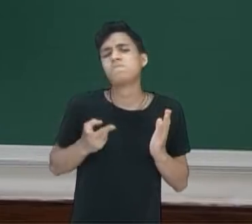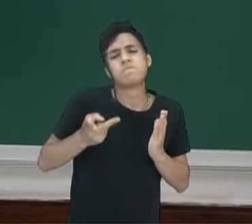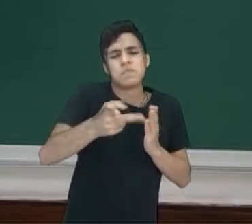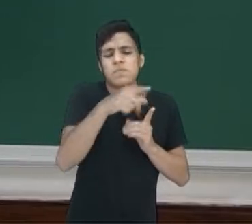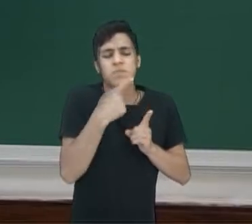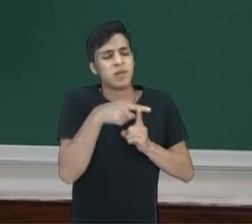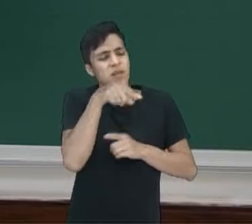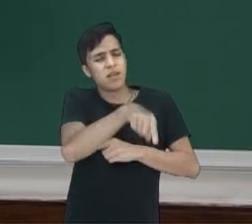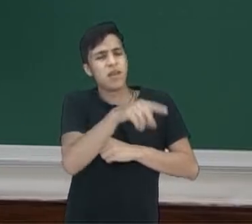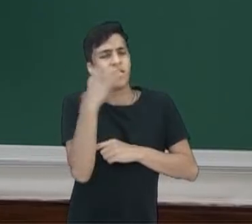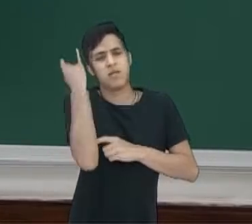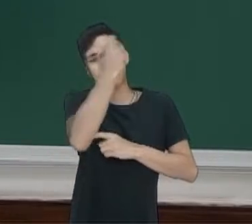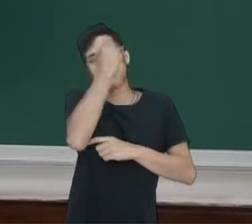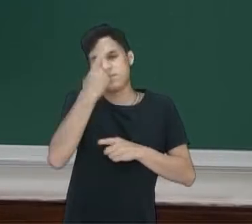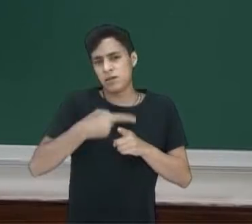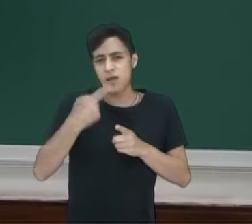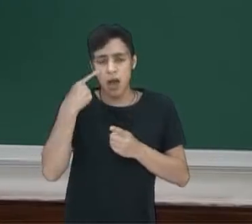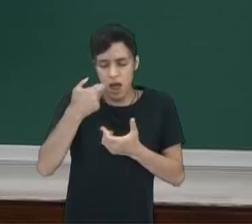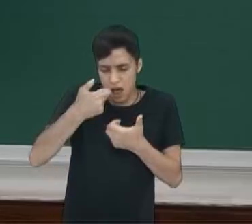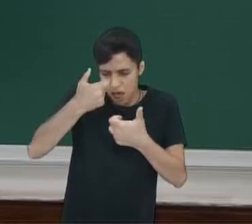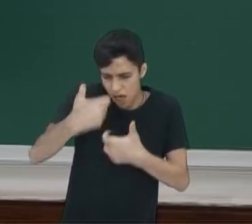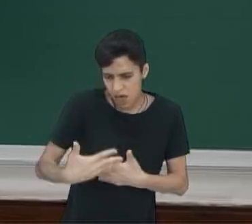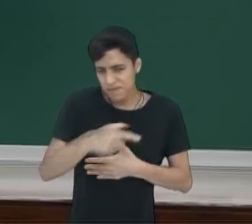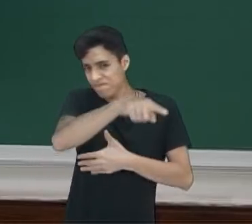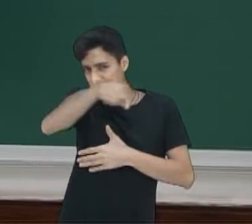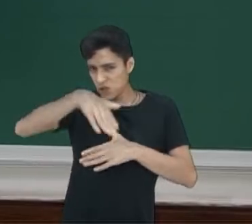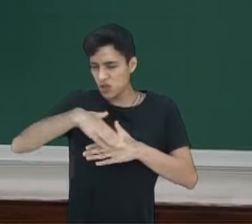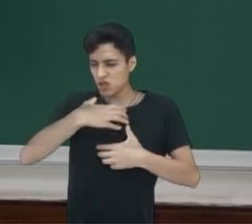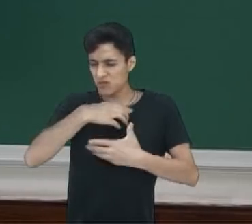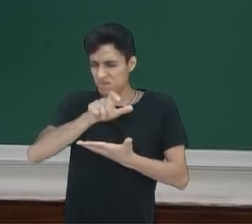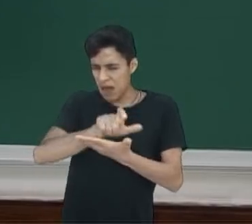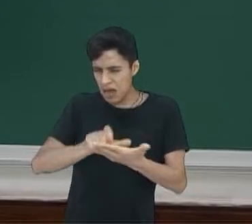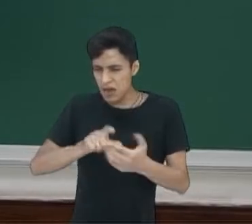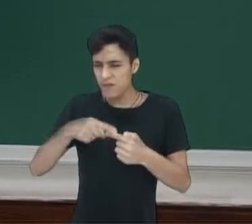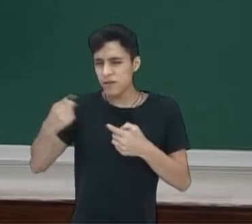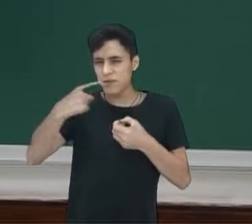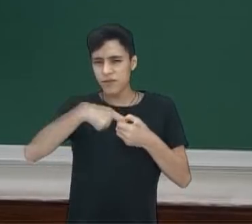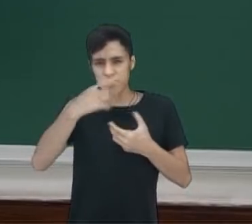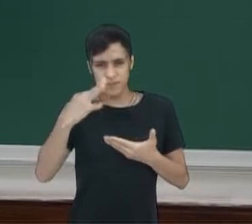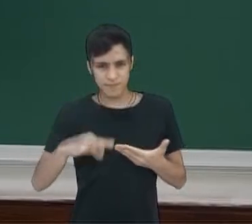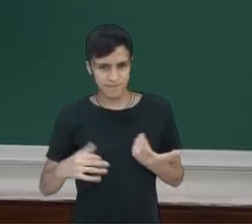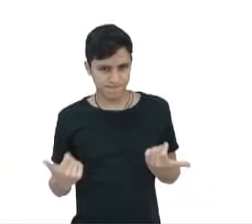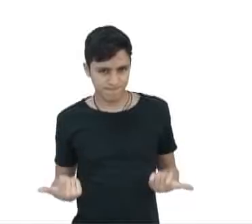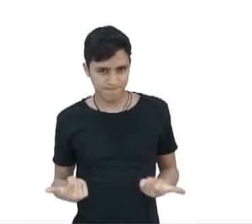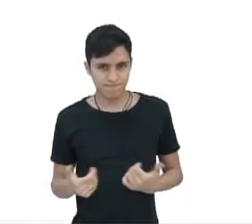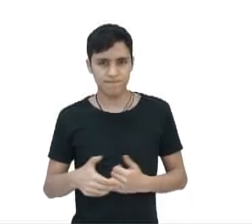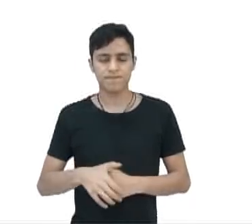que isso é importante? Escreve aí com as suas palavras e nós já retornamos para a correção.